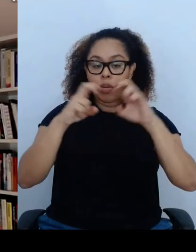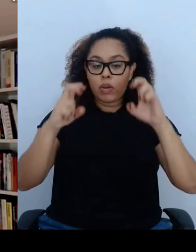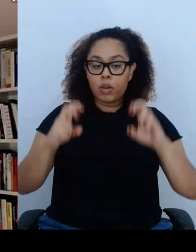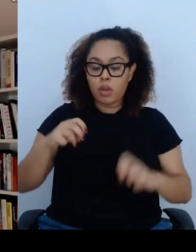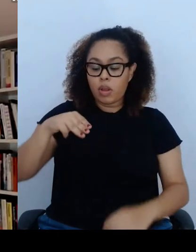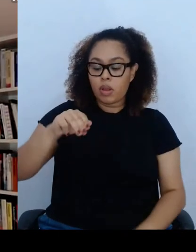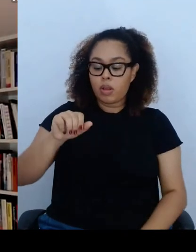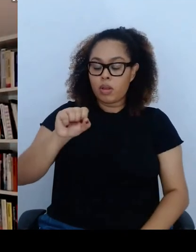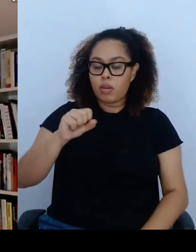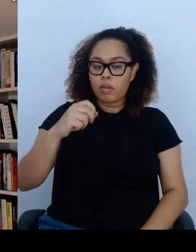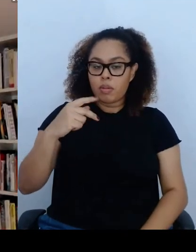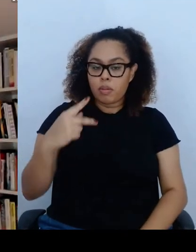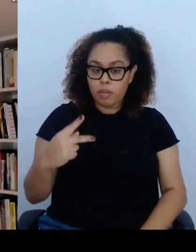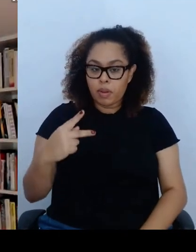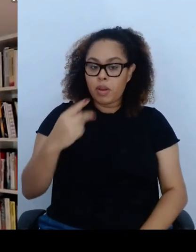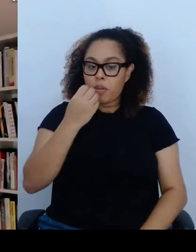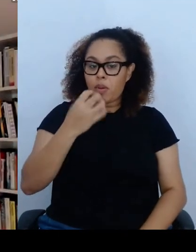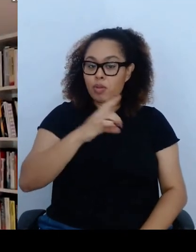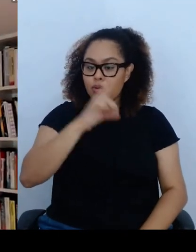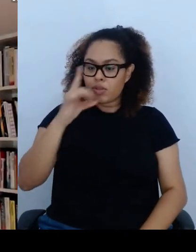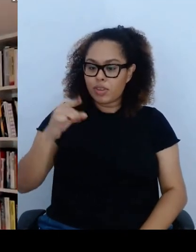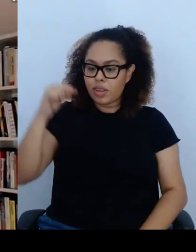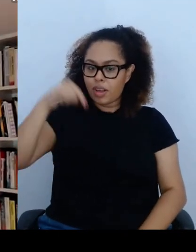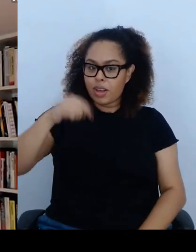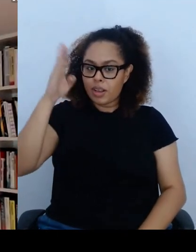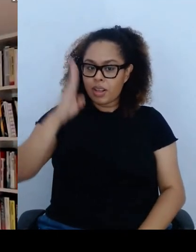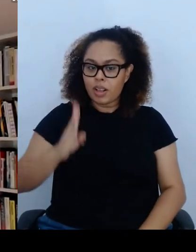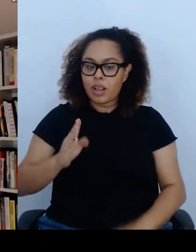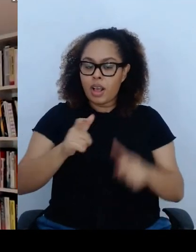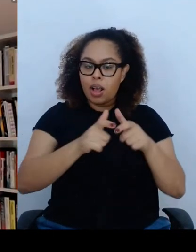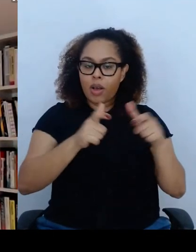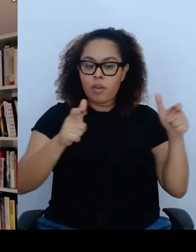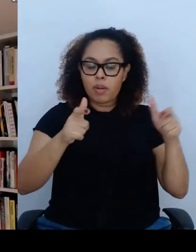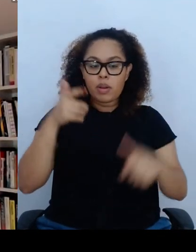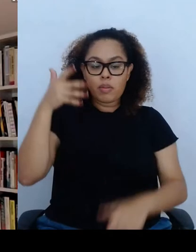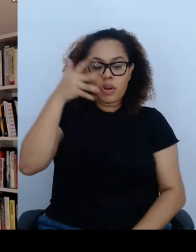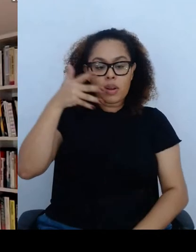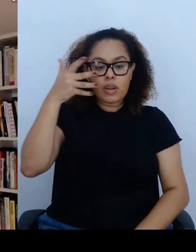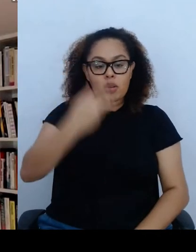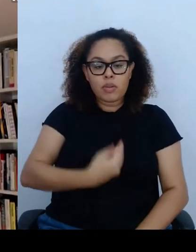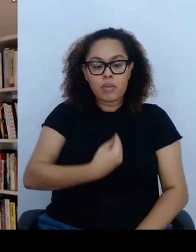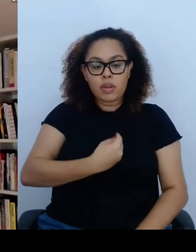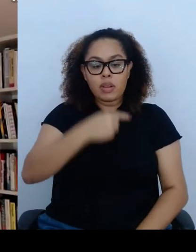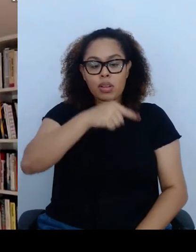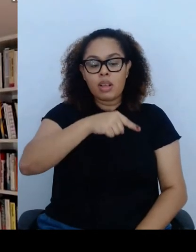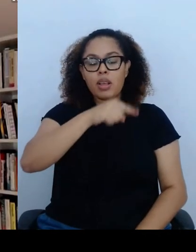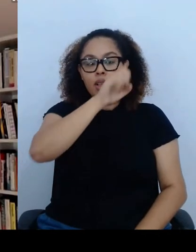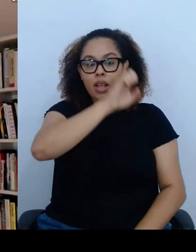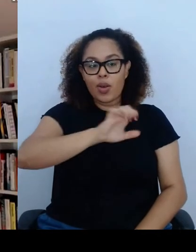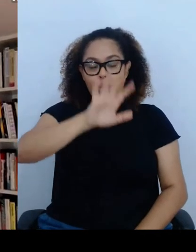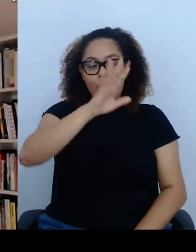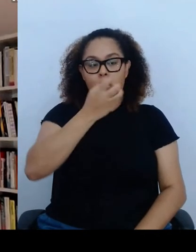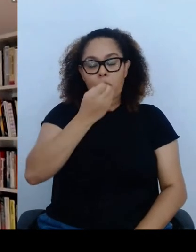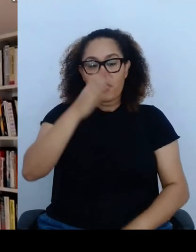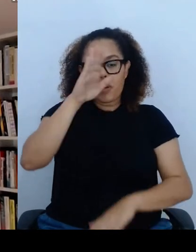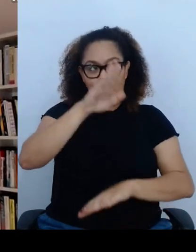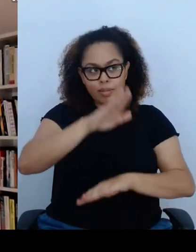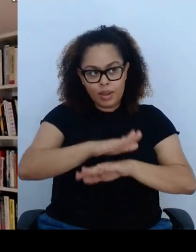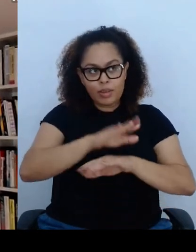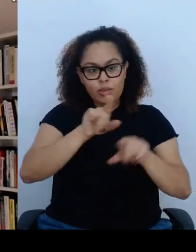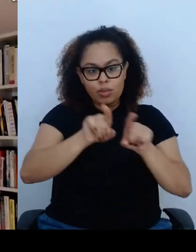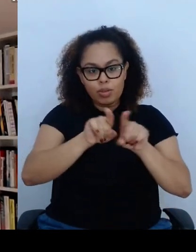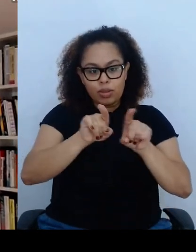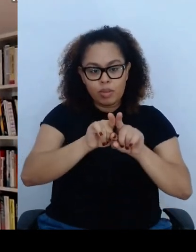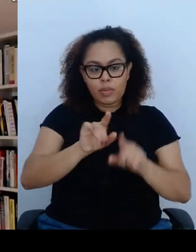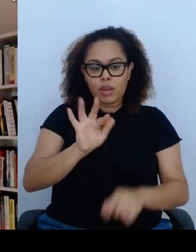acho que a maioria dos nossos colegas palestrantes estão na Europa Boa tarde aí para eles Francis